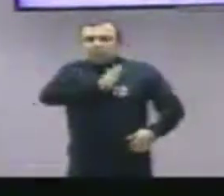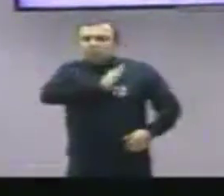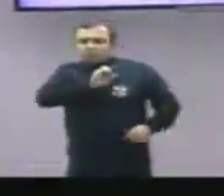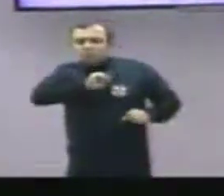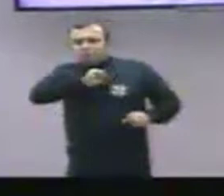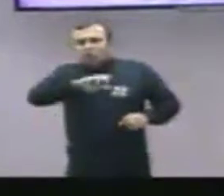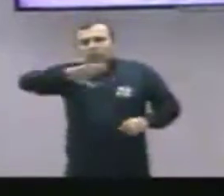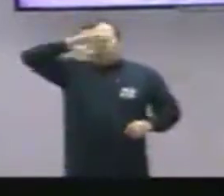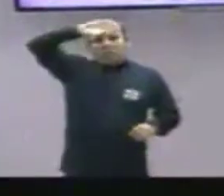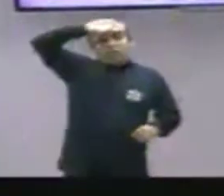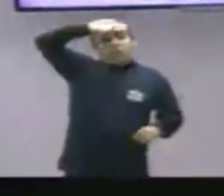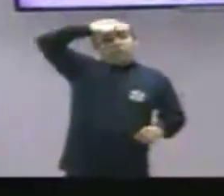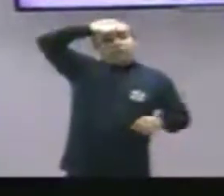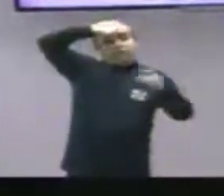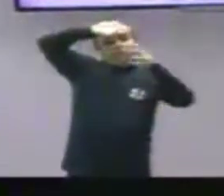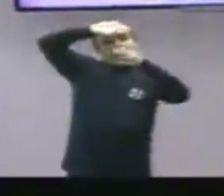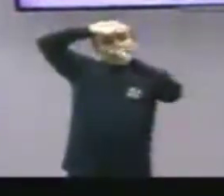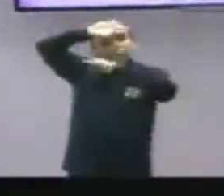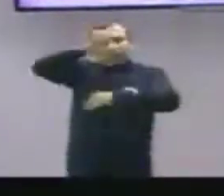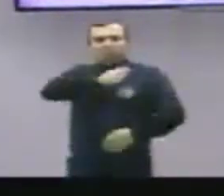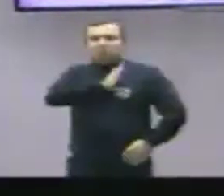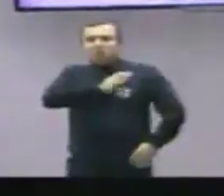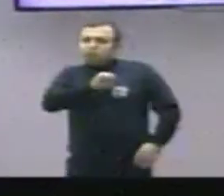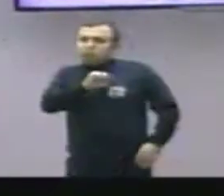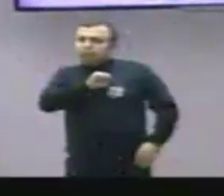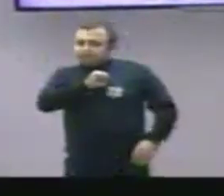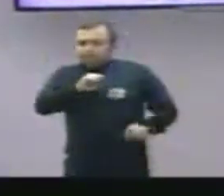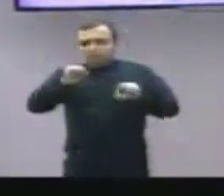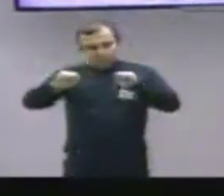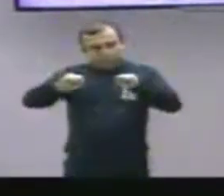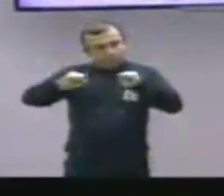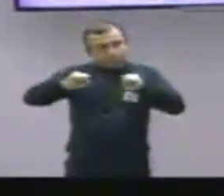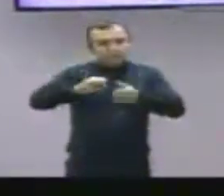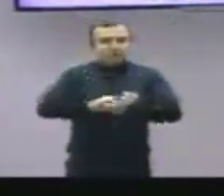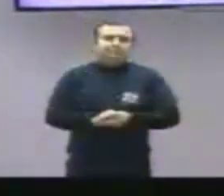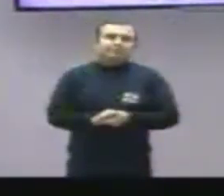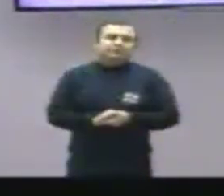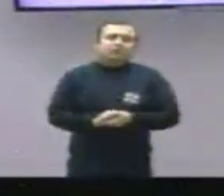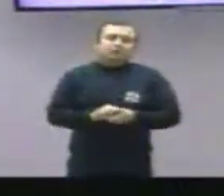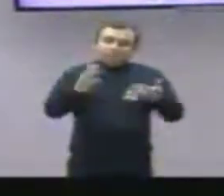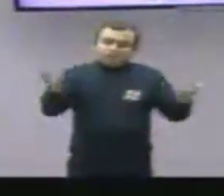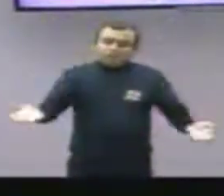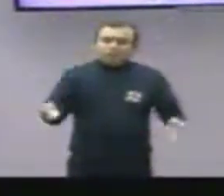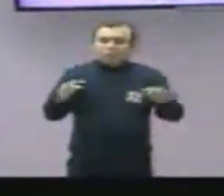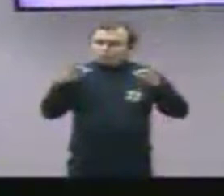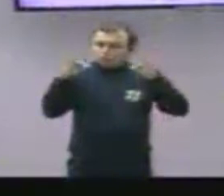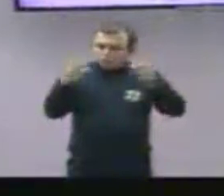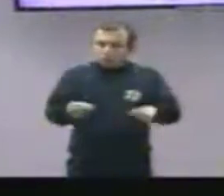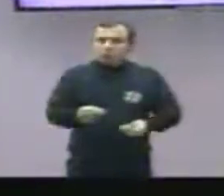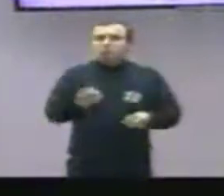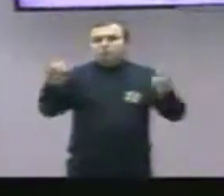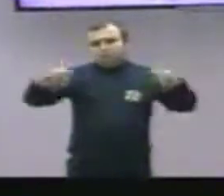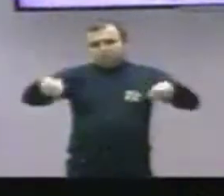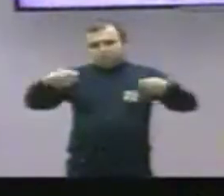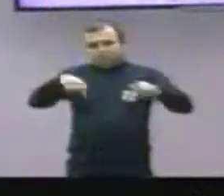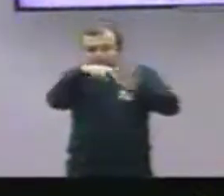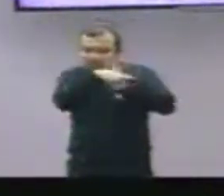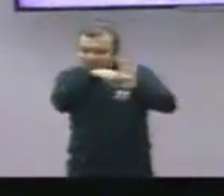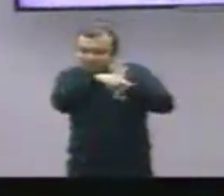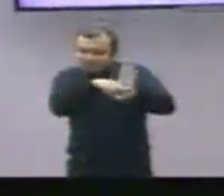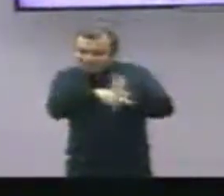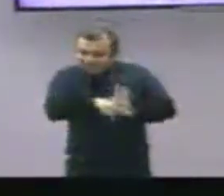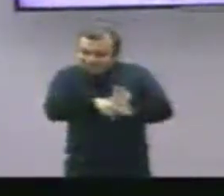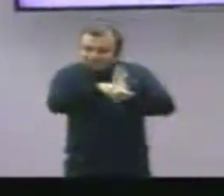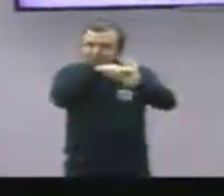com febre, isso também vai causar a elevação da sua frequência cardíaca. Então, em todos os casos, você precisa analisar bem,